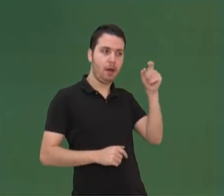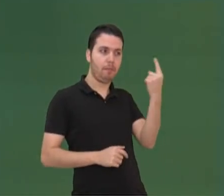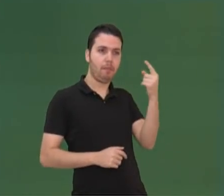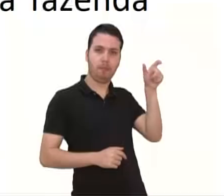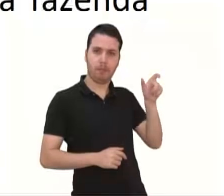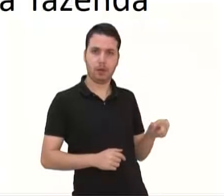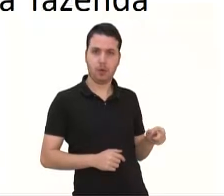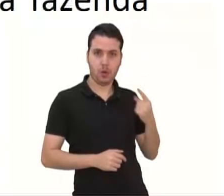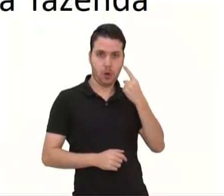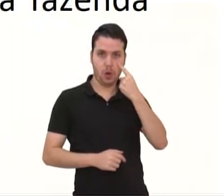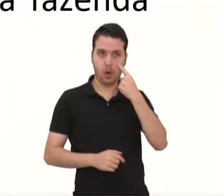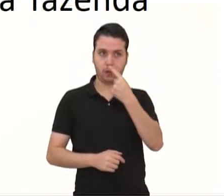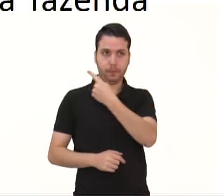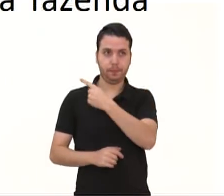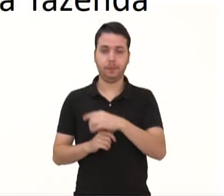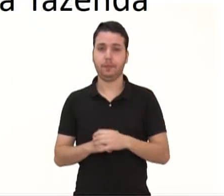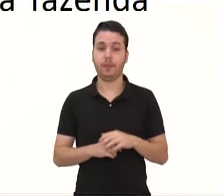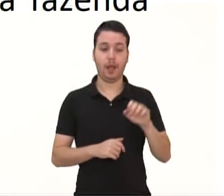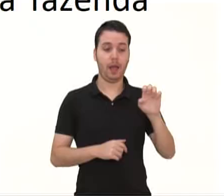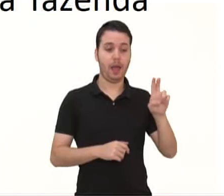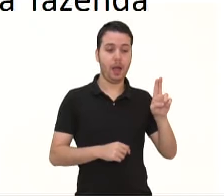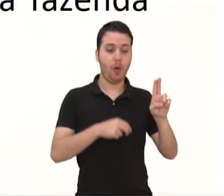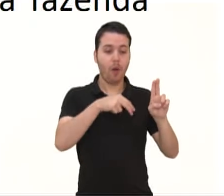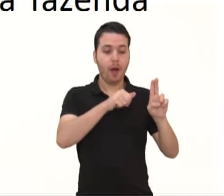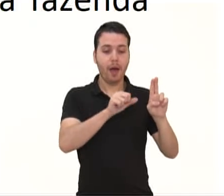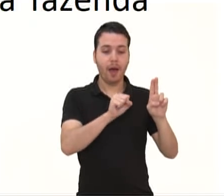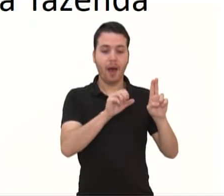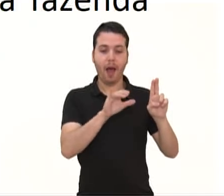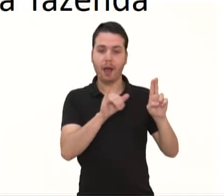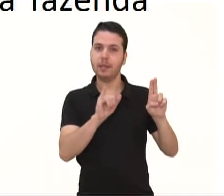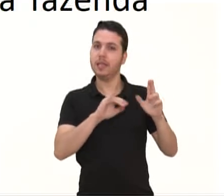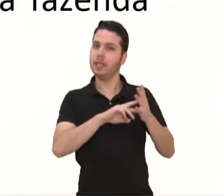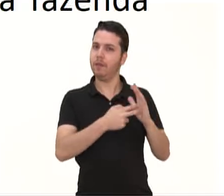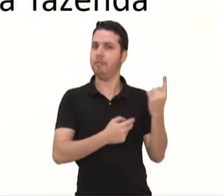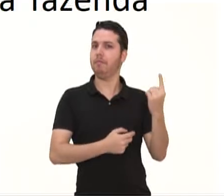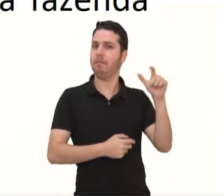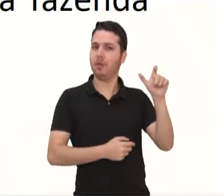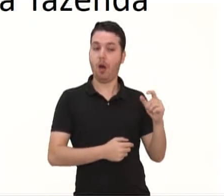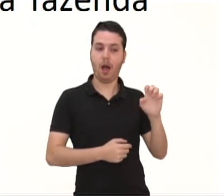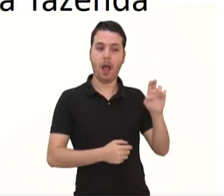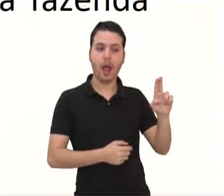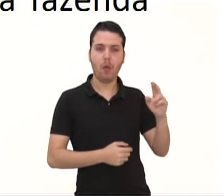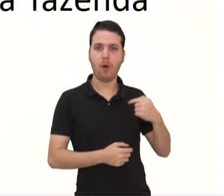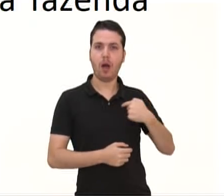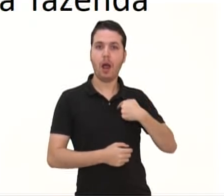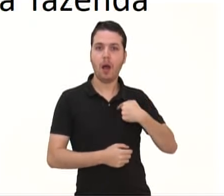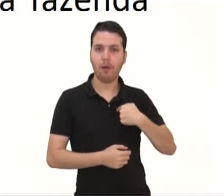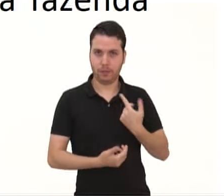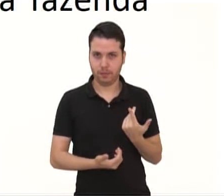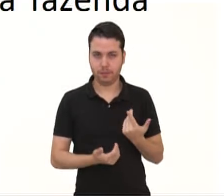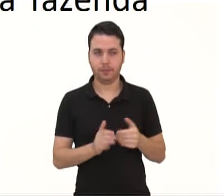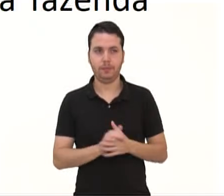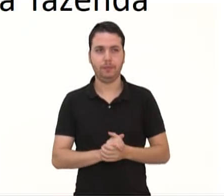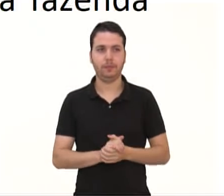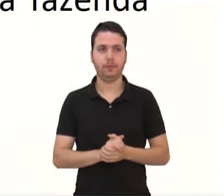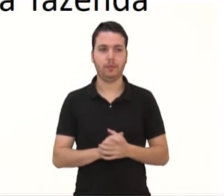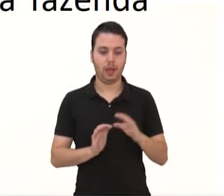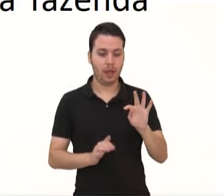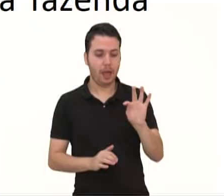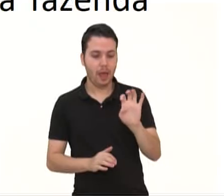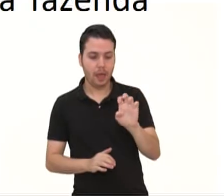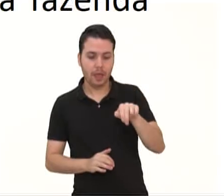aqui. Eu nasci. Acertou? Perfeito.